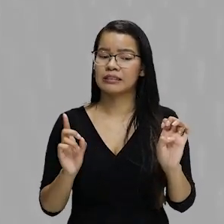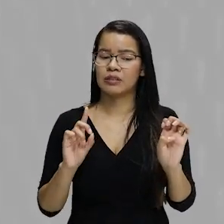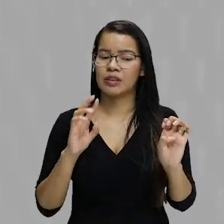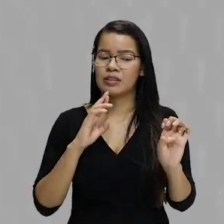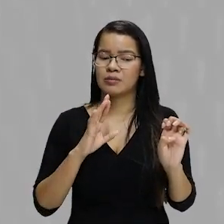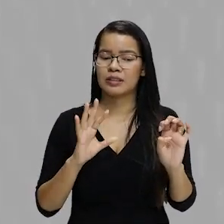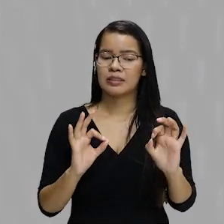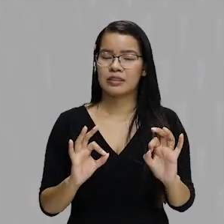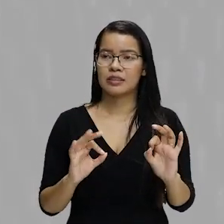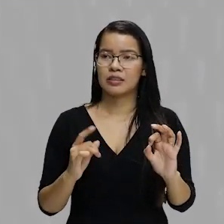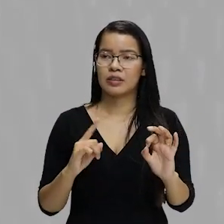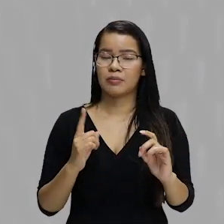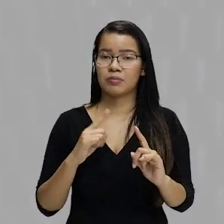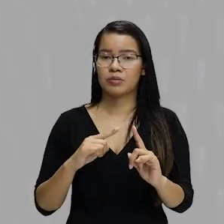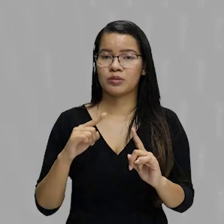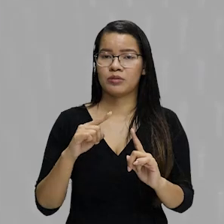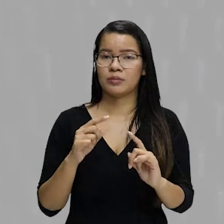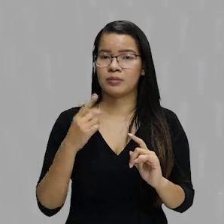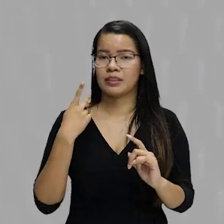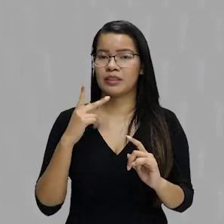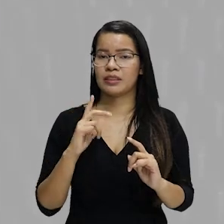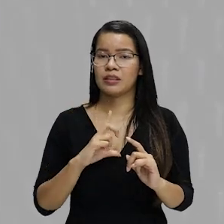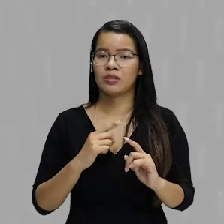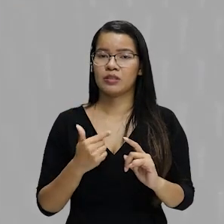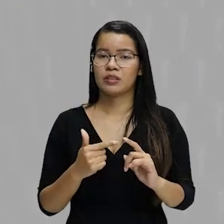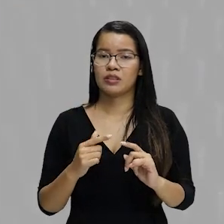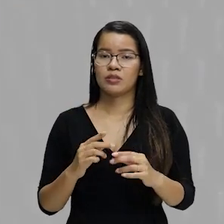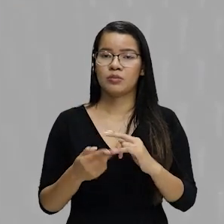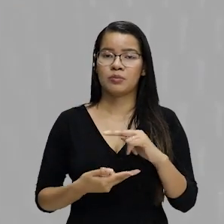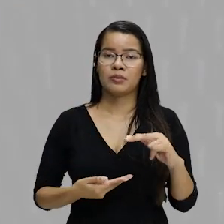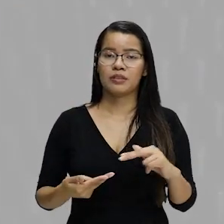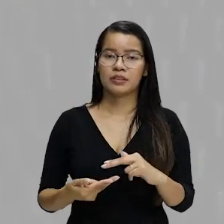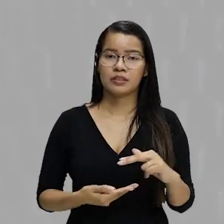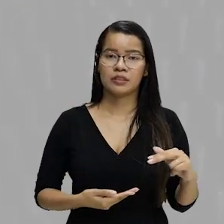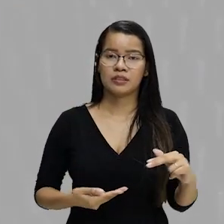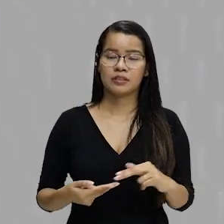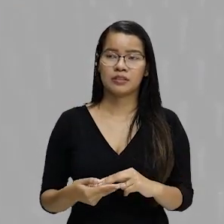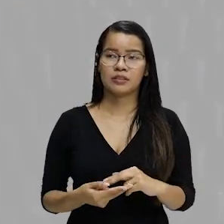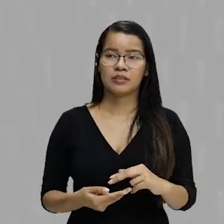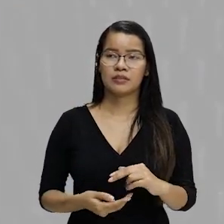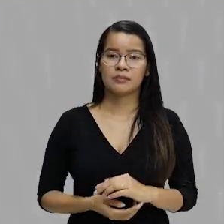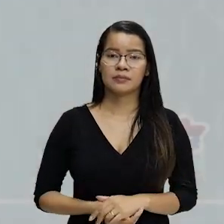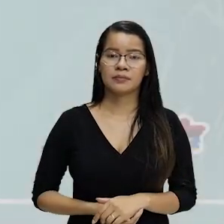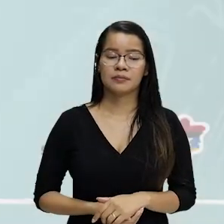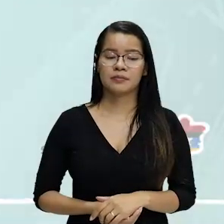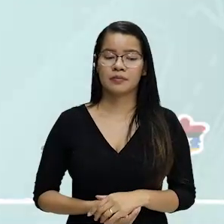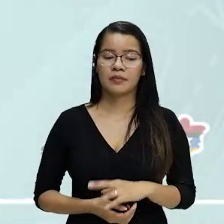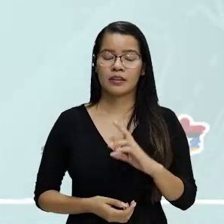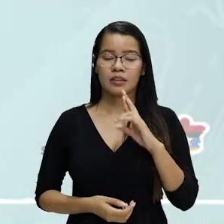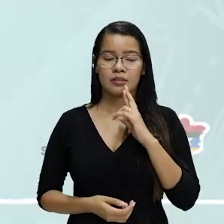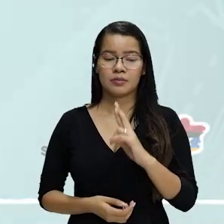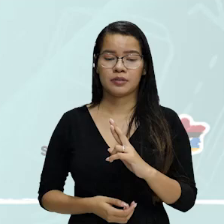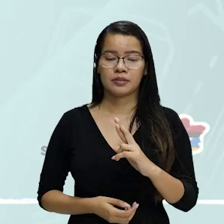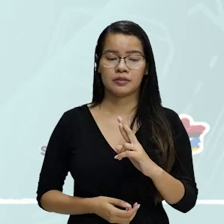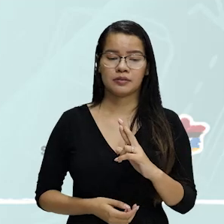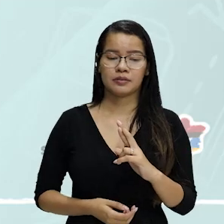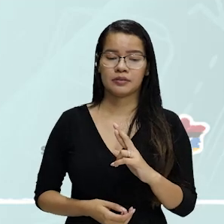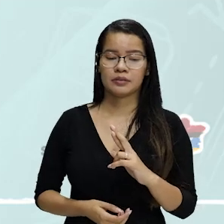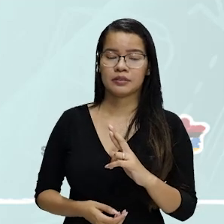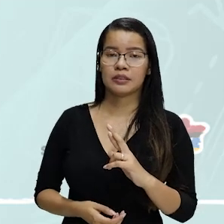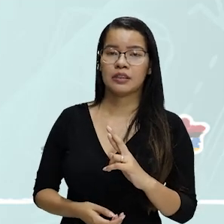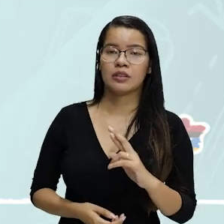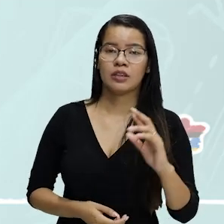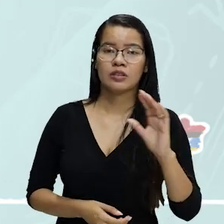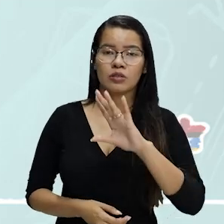seja motivos para que ele não seja um planeta, né? Se rebaixar planeta, não. A resposta só pode ser a letra B.